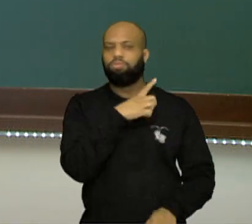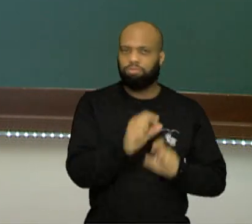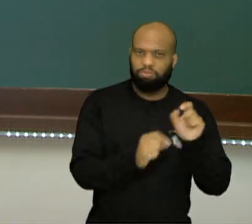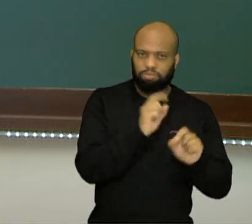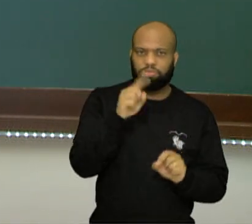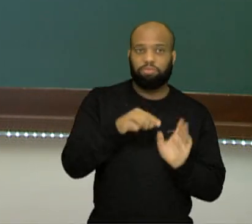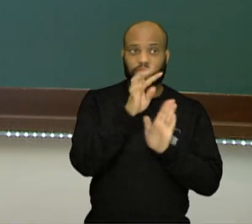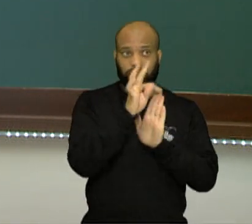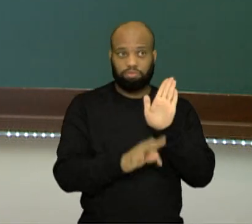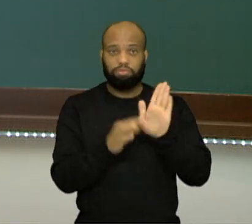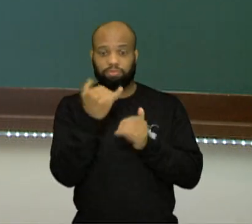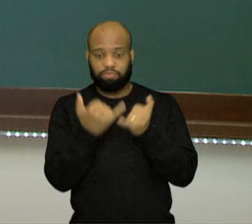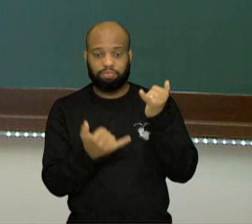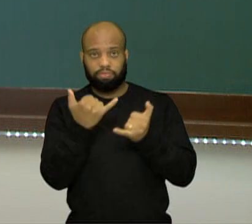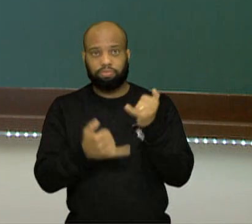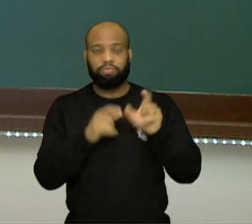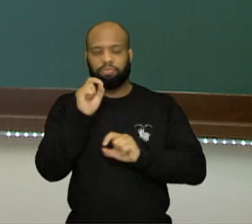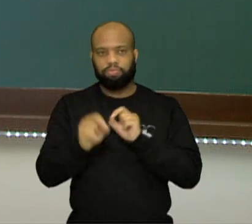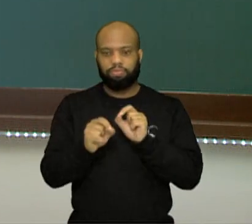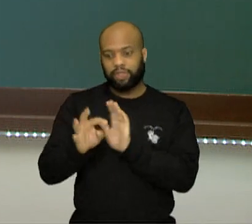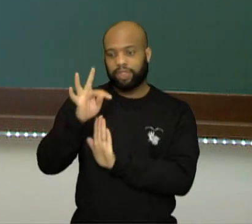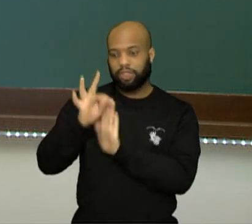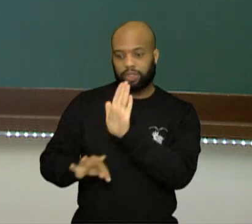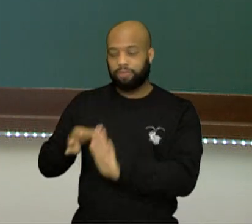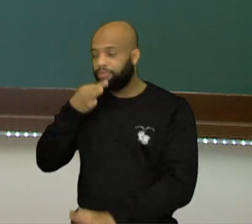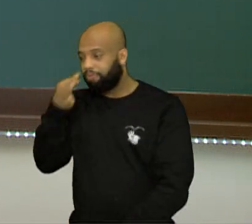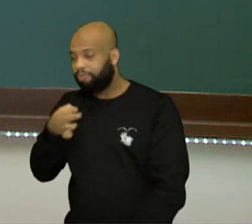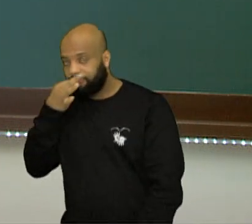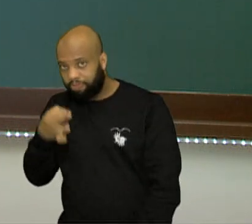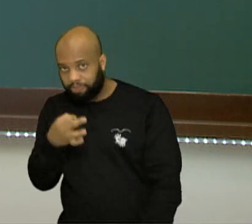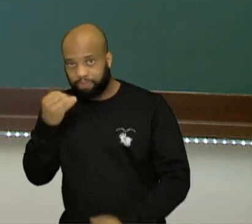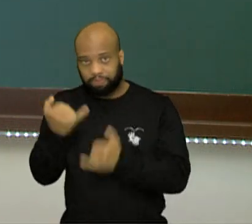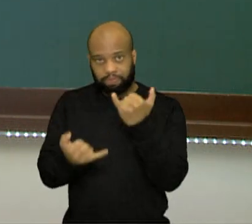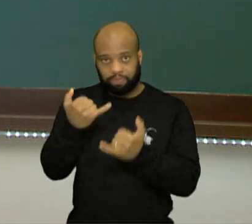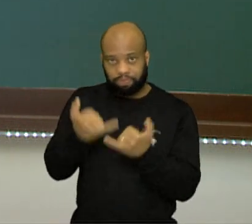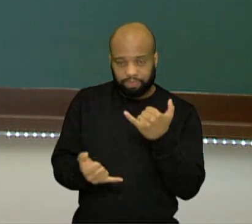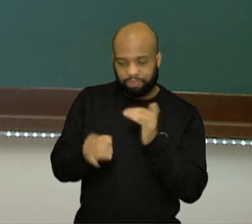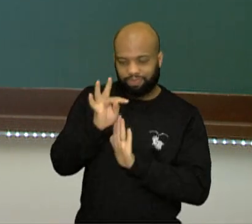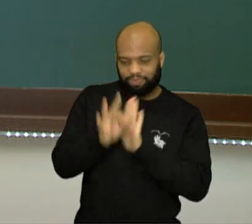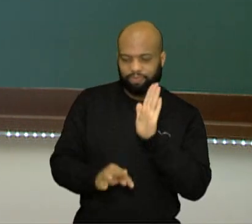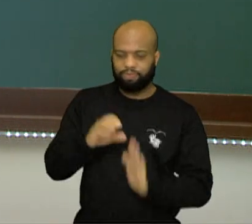muito próximo ao texto opinativo.